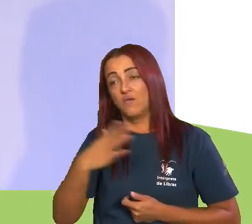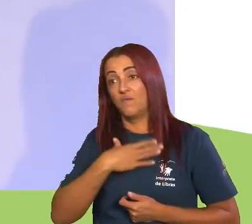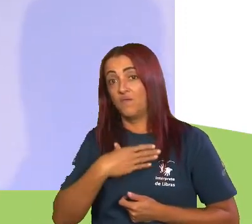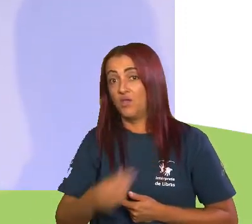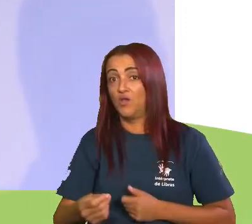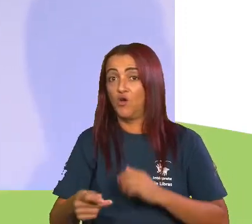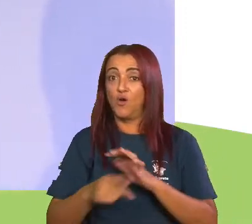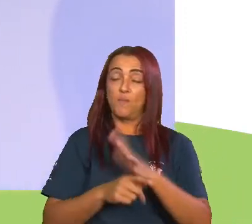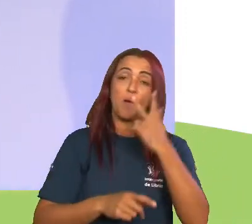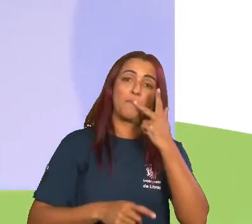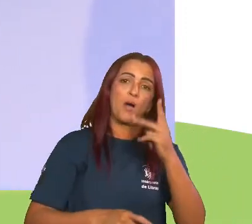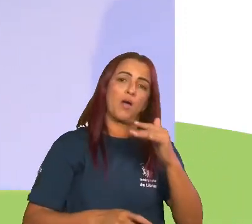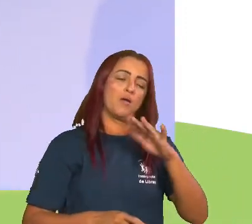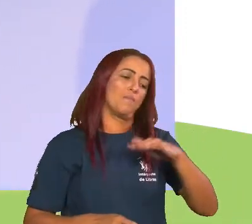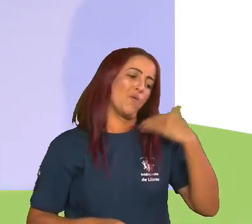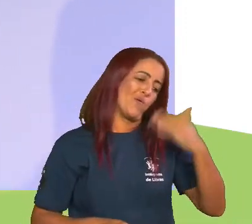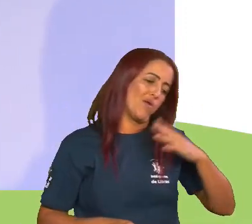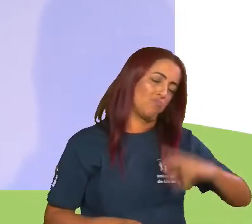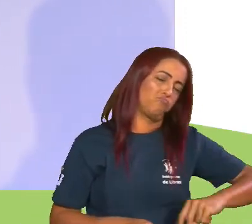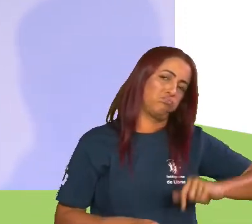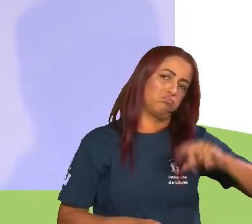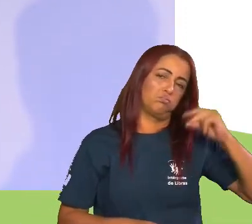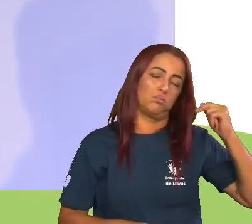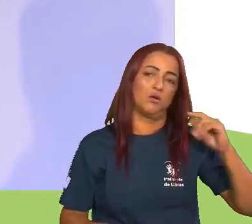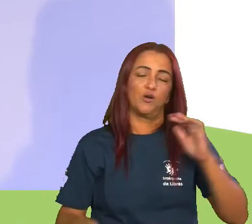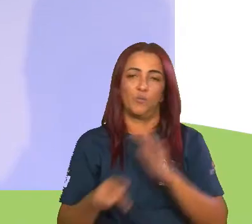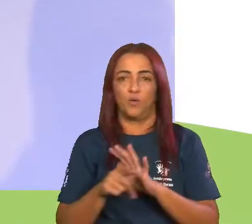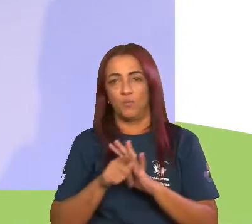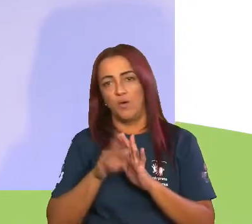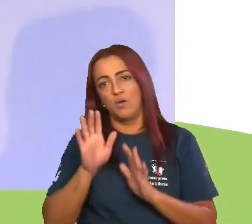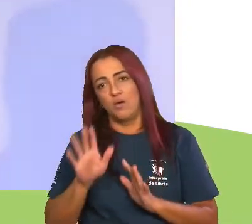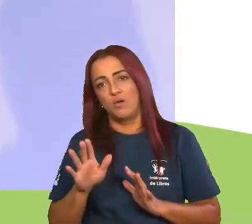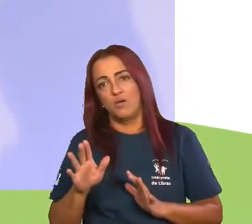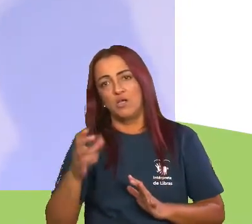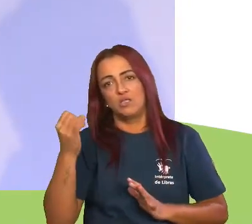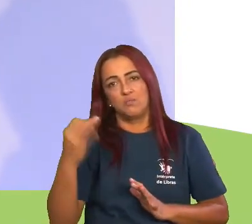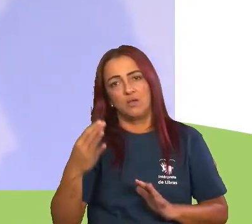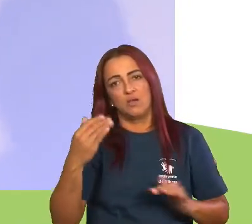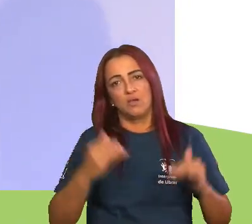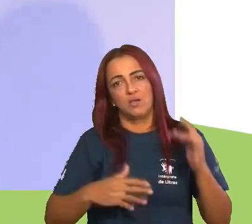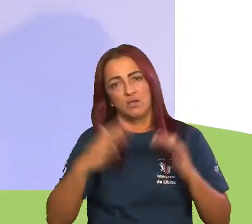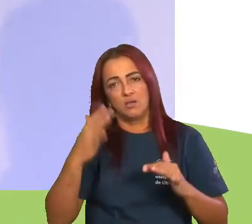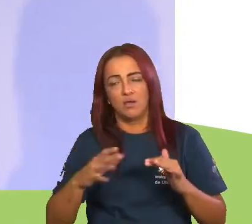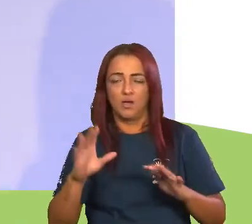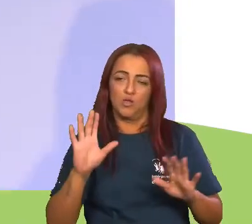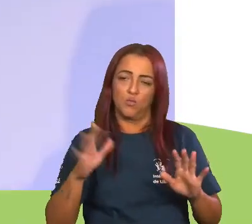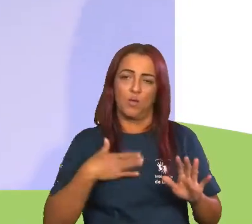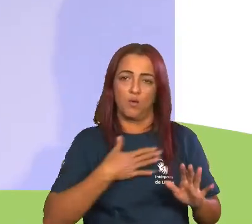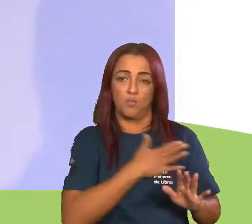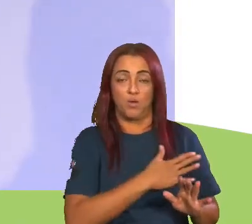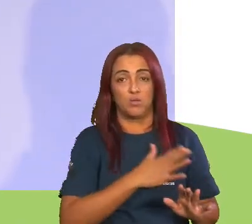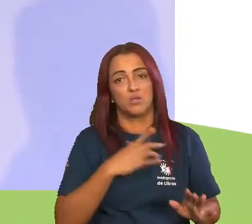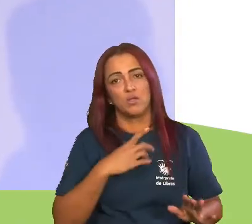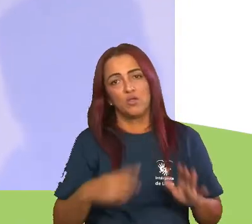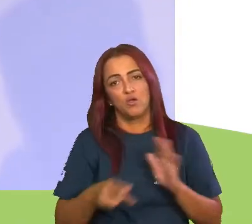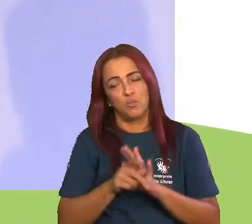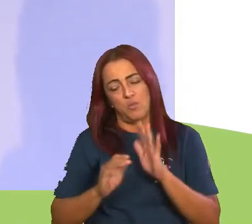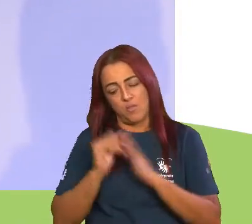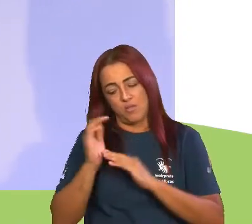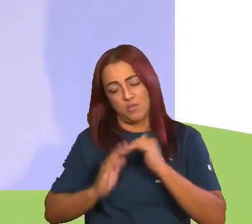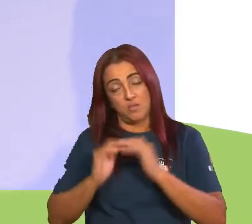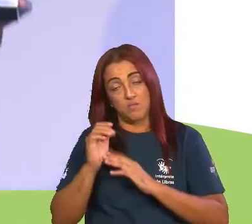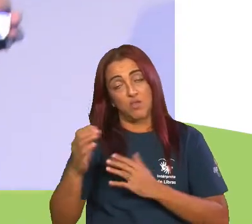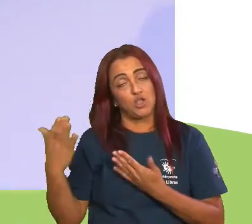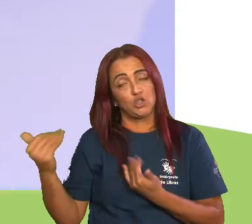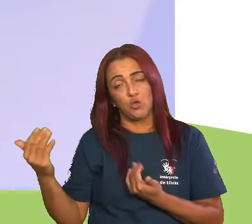né? O pai dele se foi muito cedo. E para falar um pouco assim, né, do que é o preconceito e do que são as ações. Ele